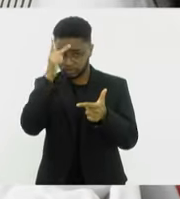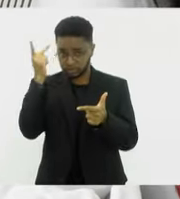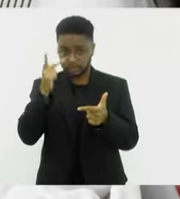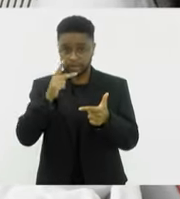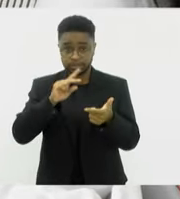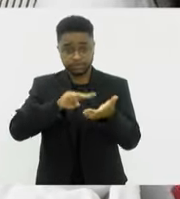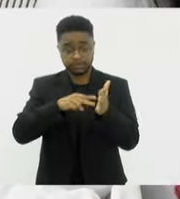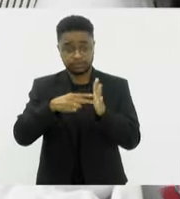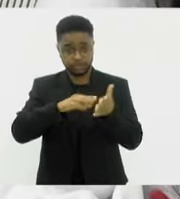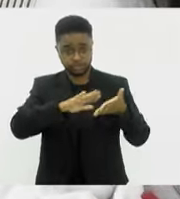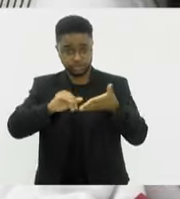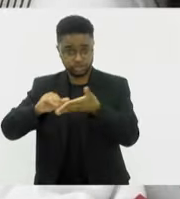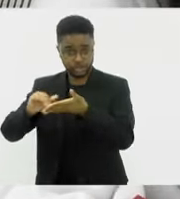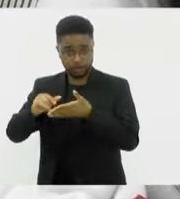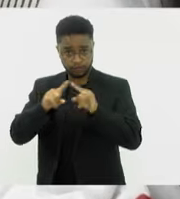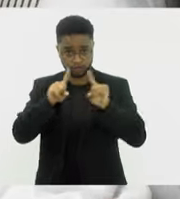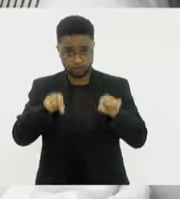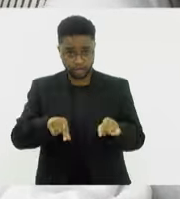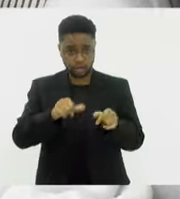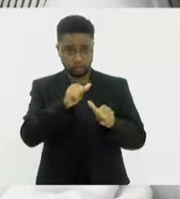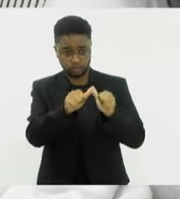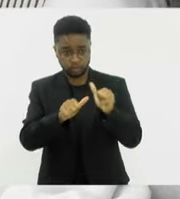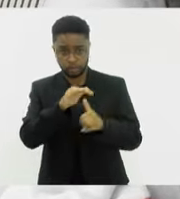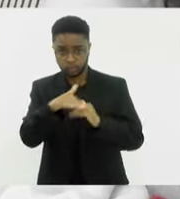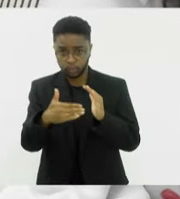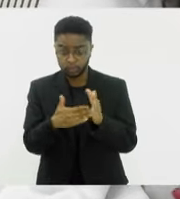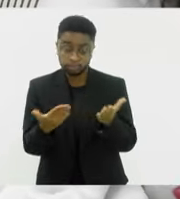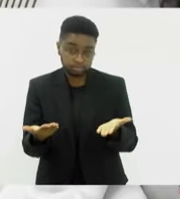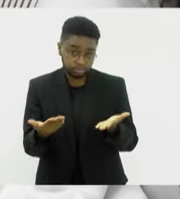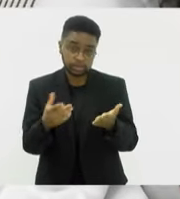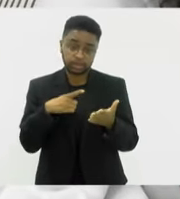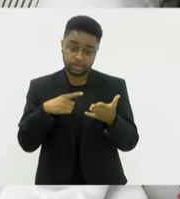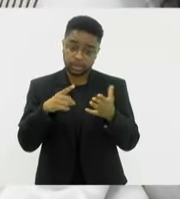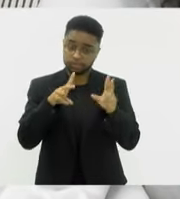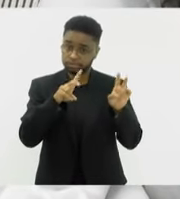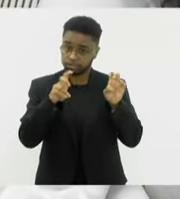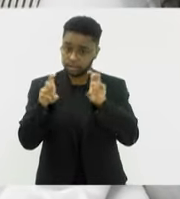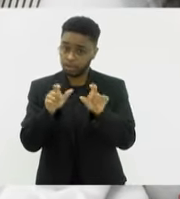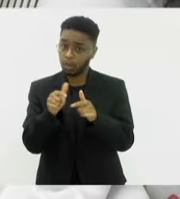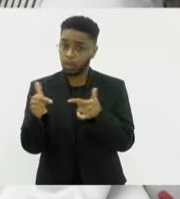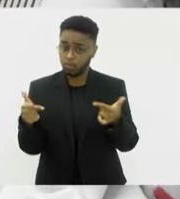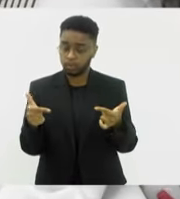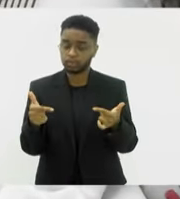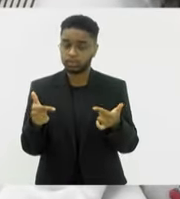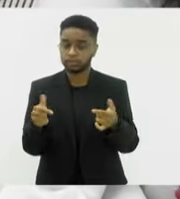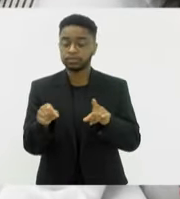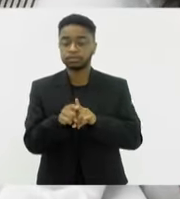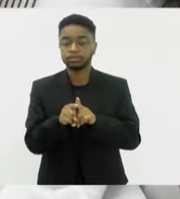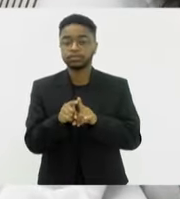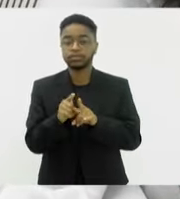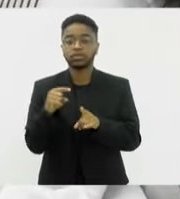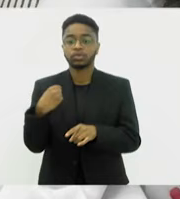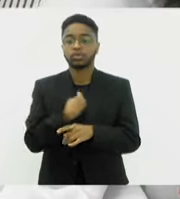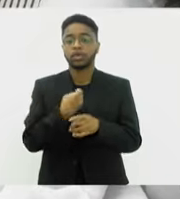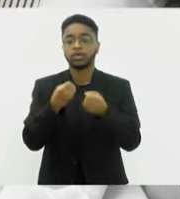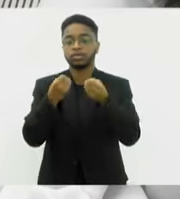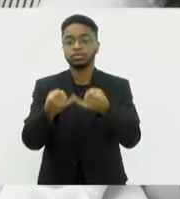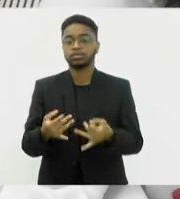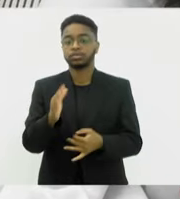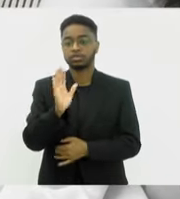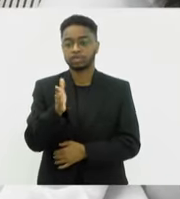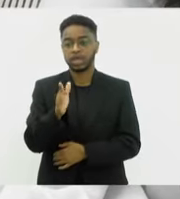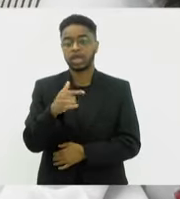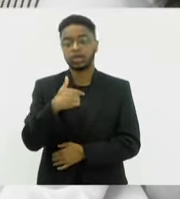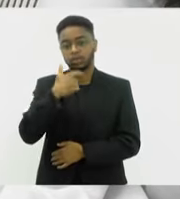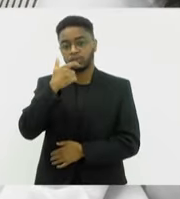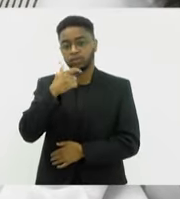gabinete, modificar todo o gabinete? Aí entram outras questões aqui. E, como já colocado também, e mãe de três filhos